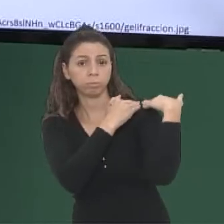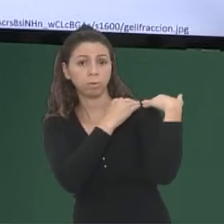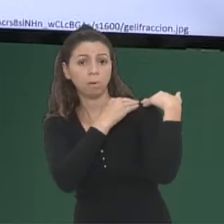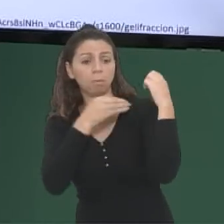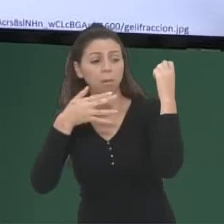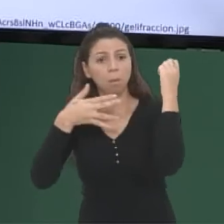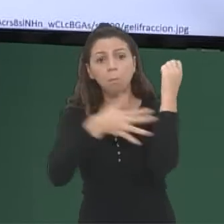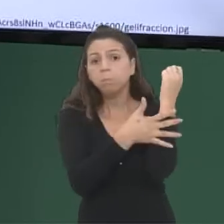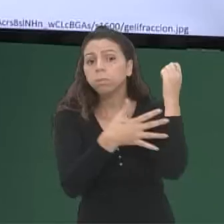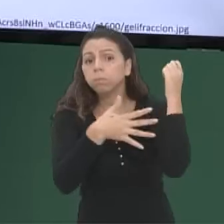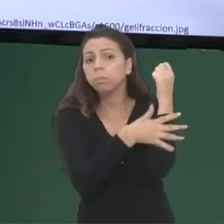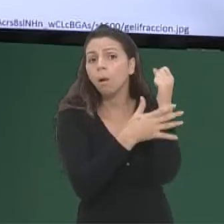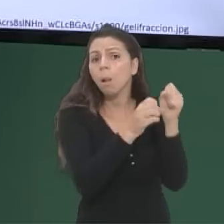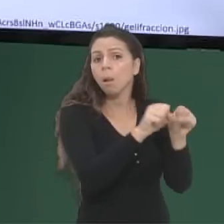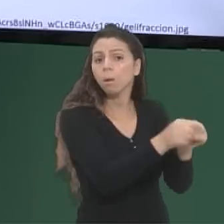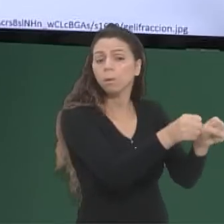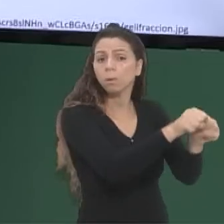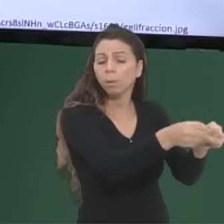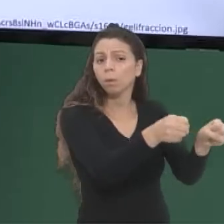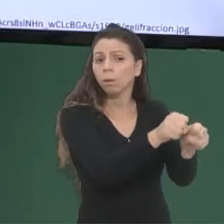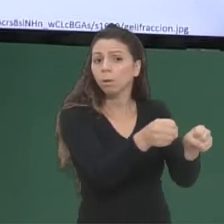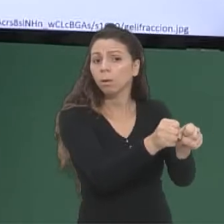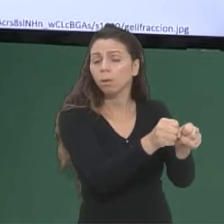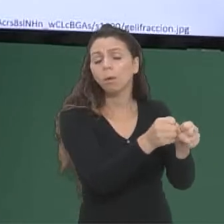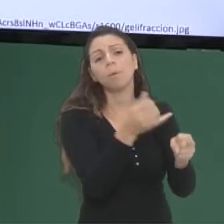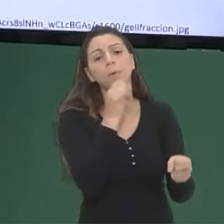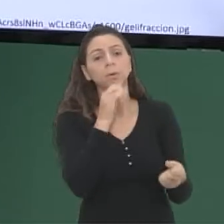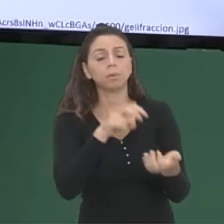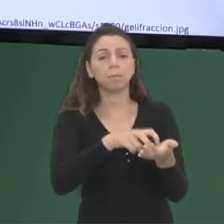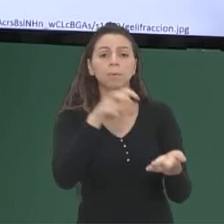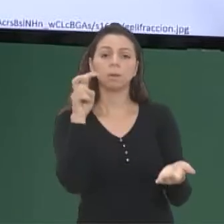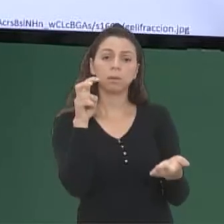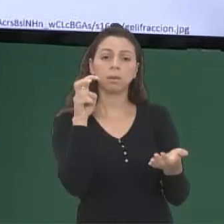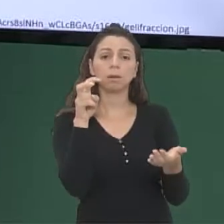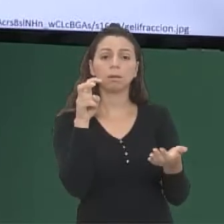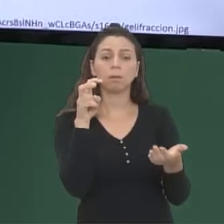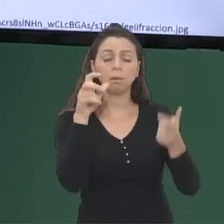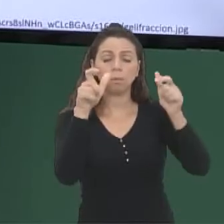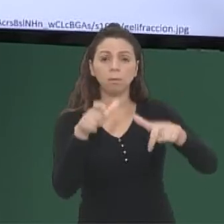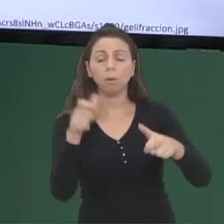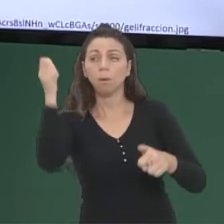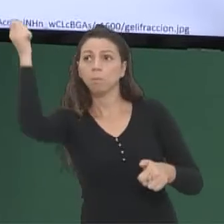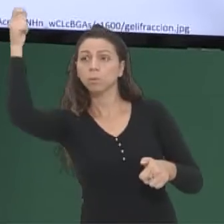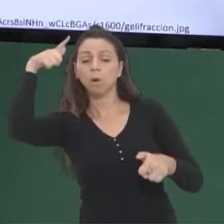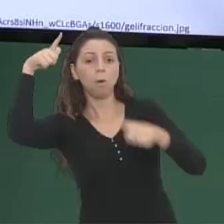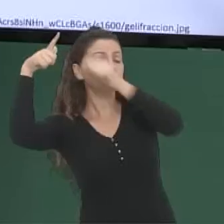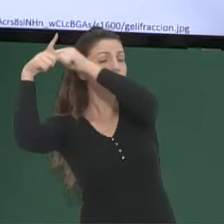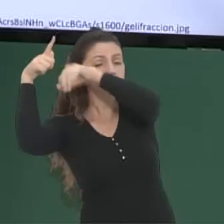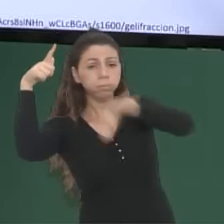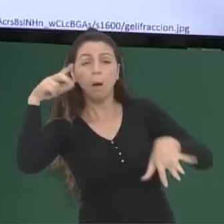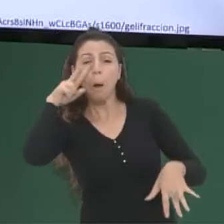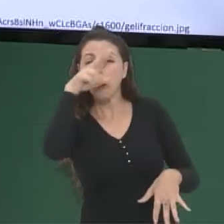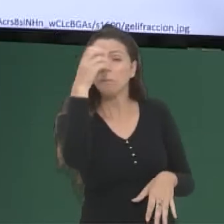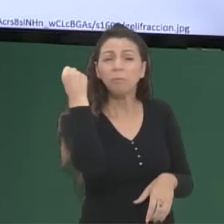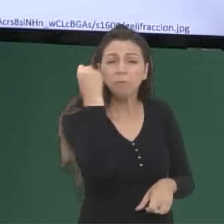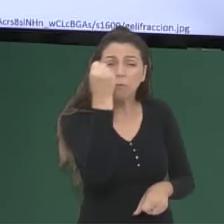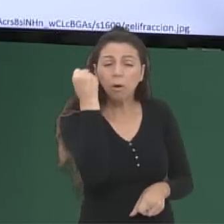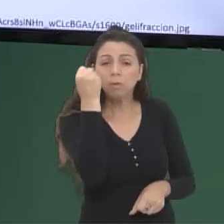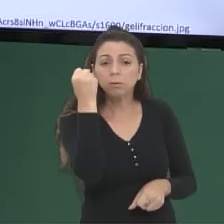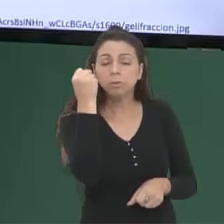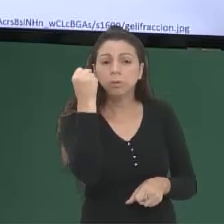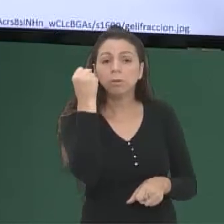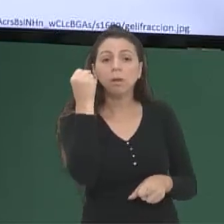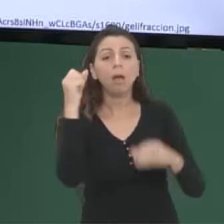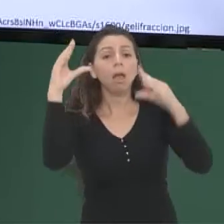tenho mudanças bruscas de temperatura. De manhã eu posso ter numa localidade um sol muito forte e à noite um frio